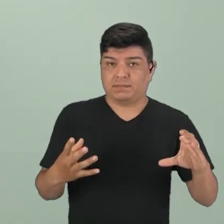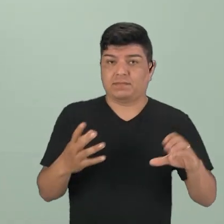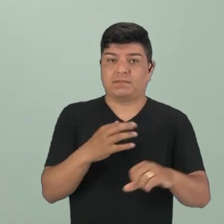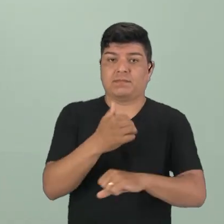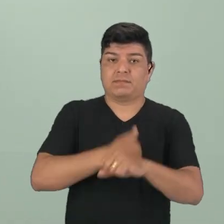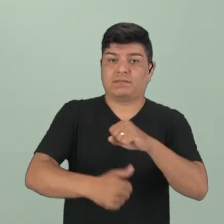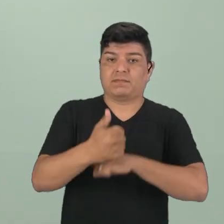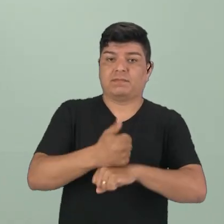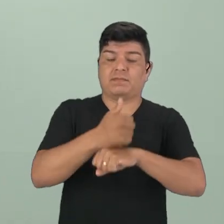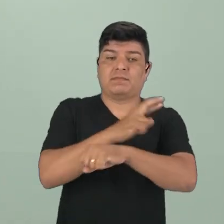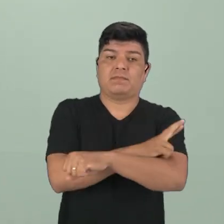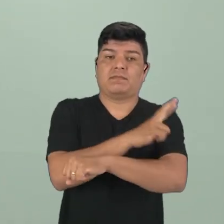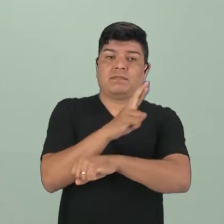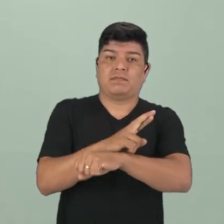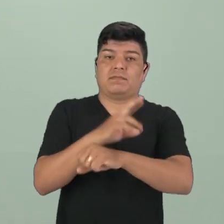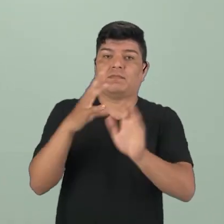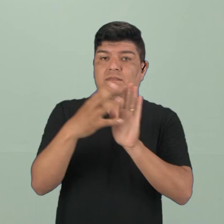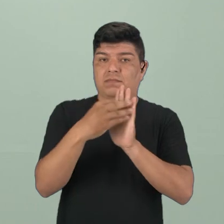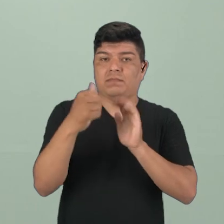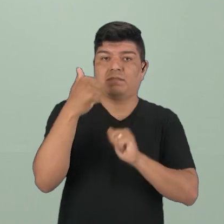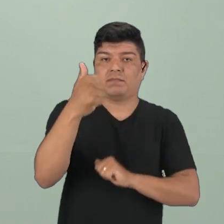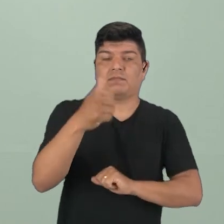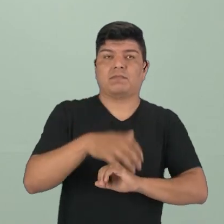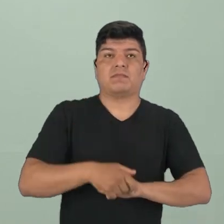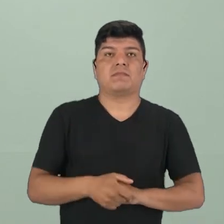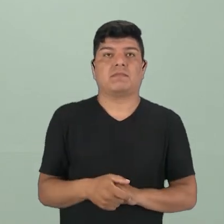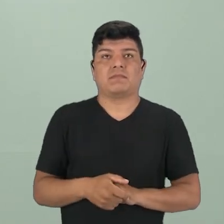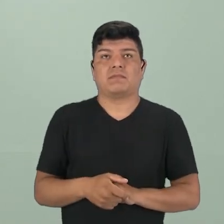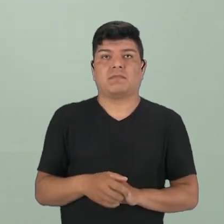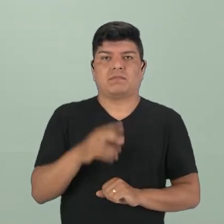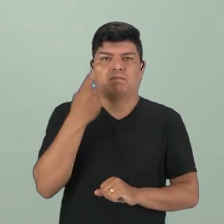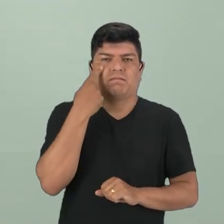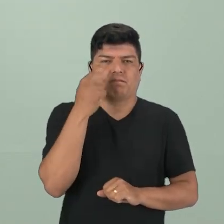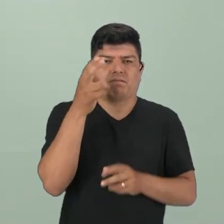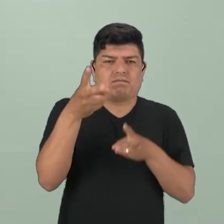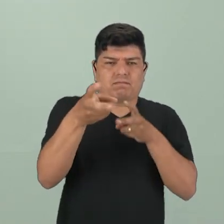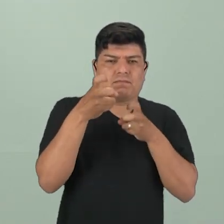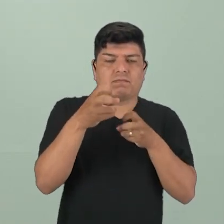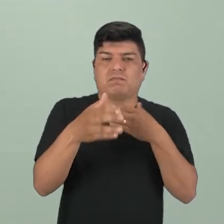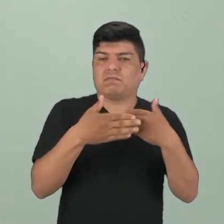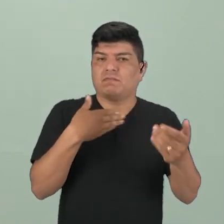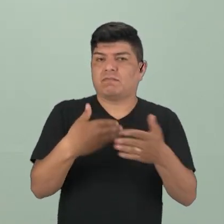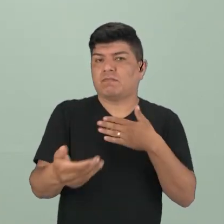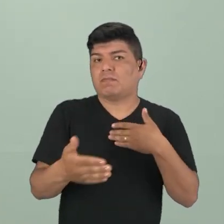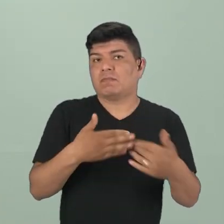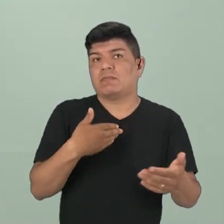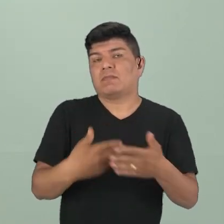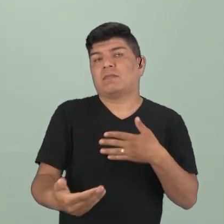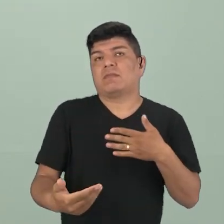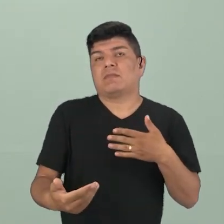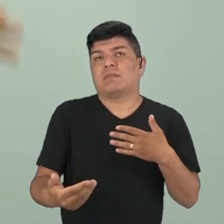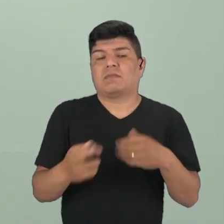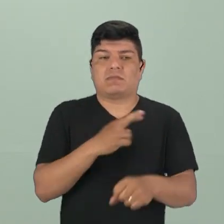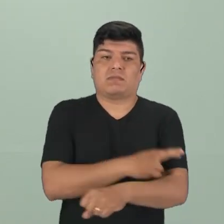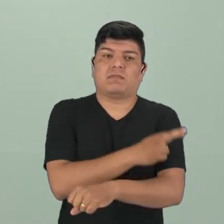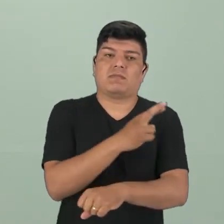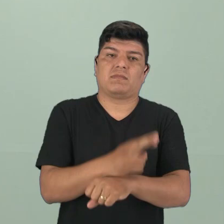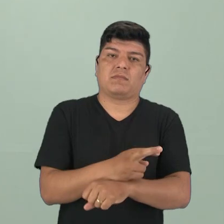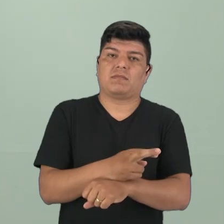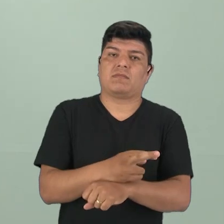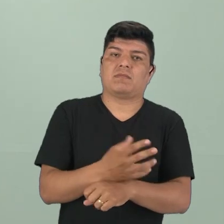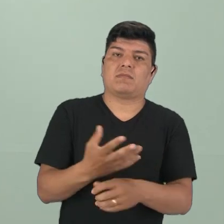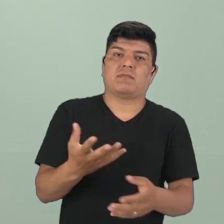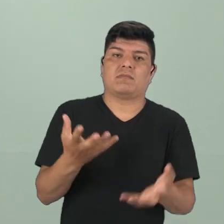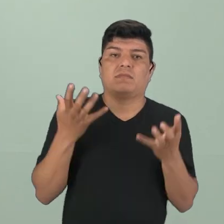um líder religioso que se destaca. Então você deve enxergar isso independente de religião, de que religião